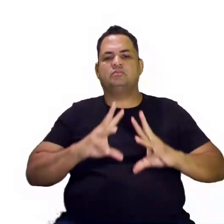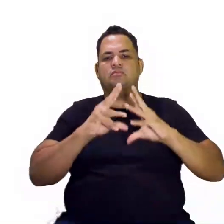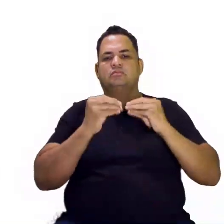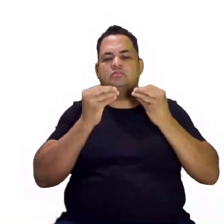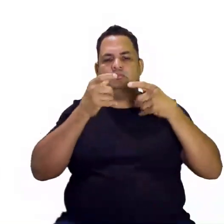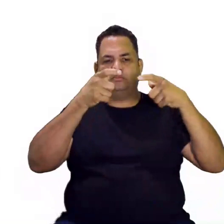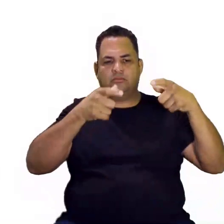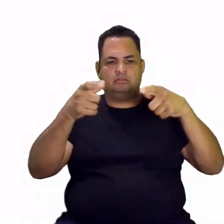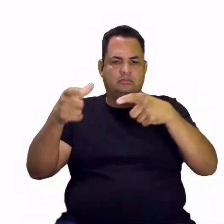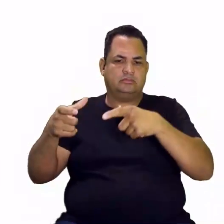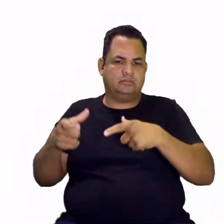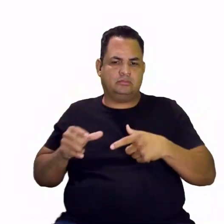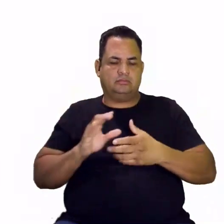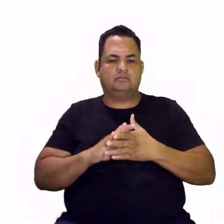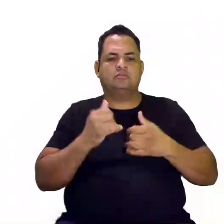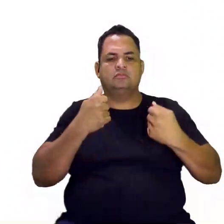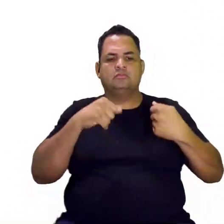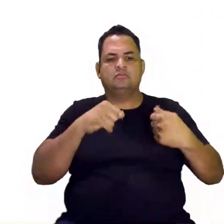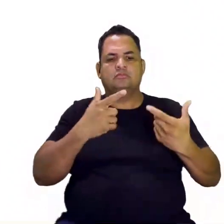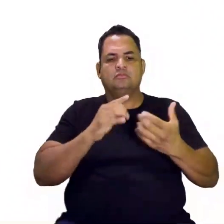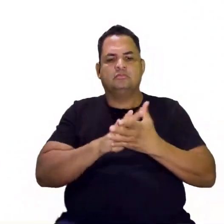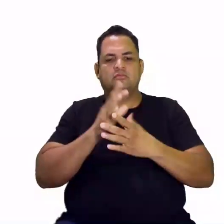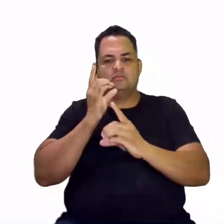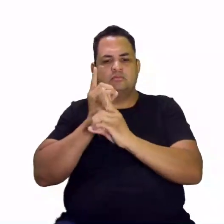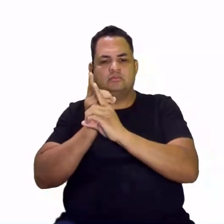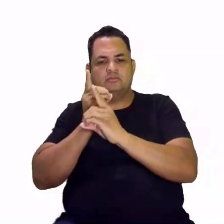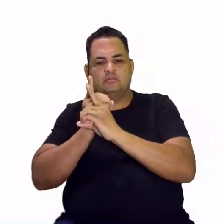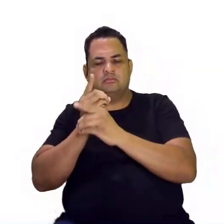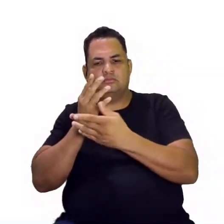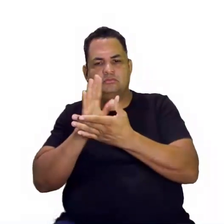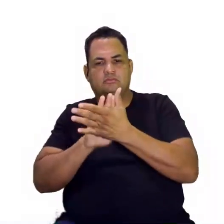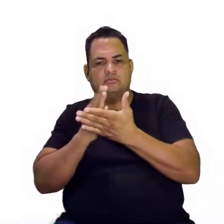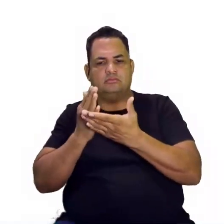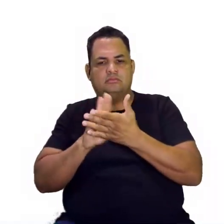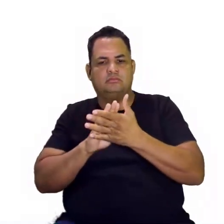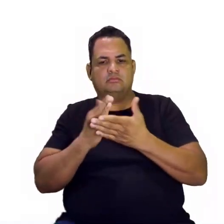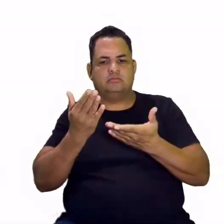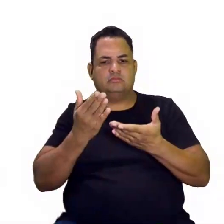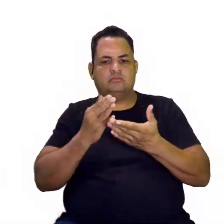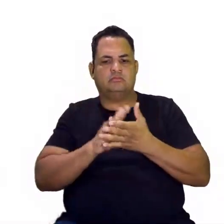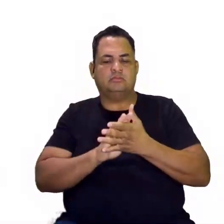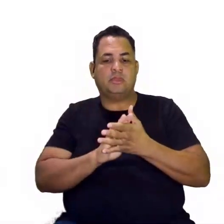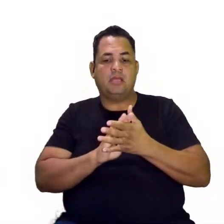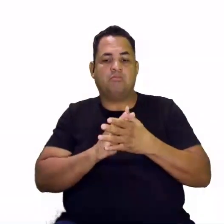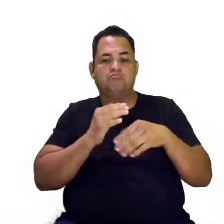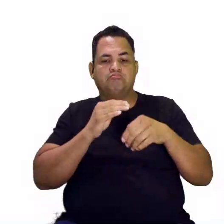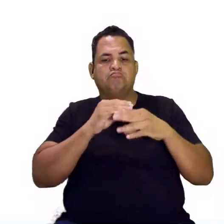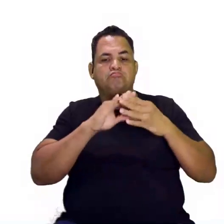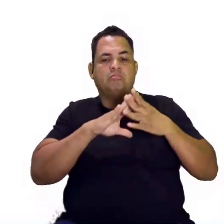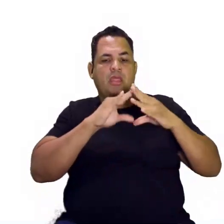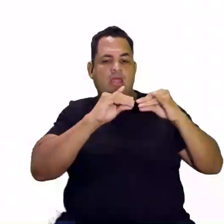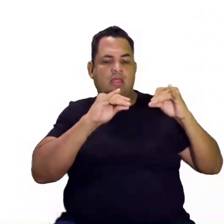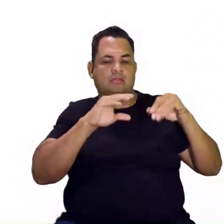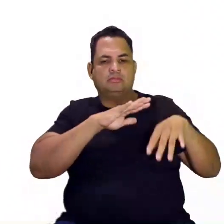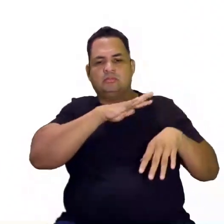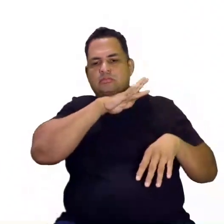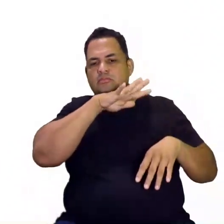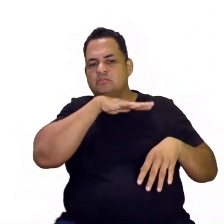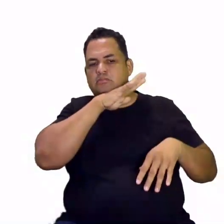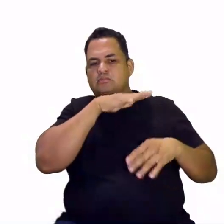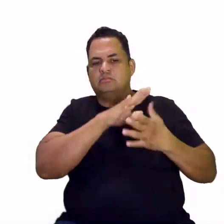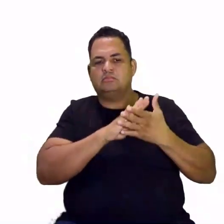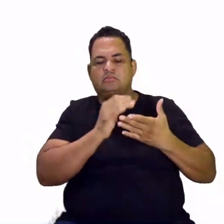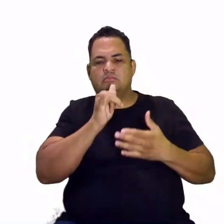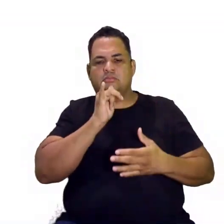esses locais você pode ter um achado fossilífero, tá bom? Esses exemplos